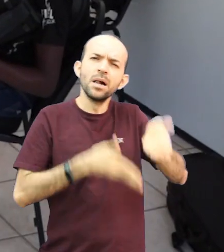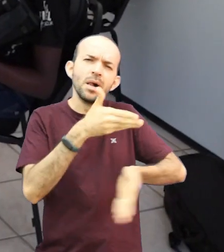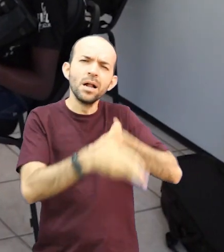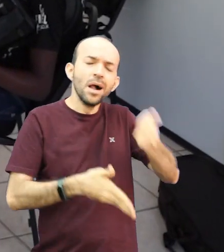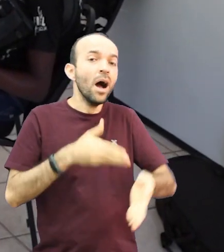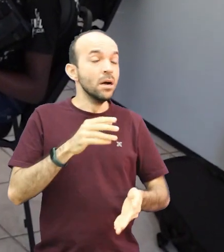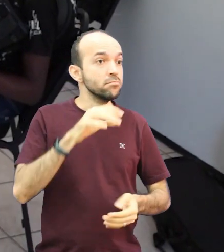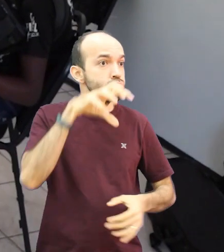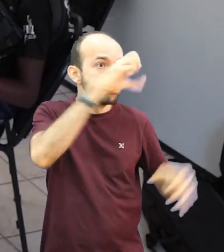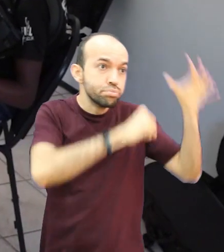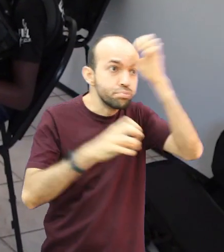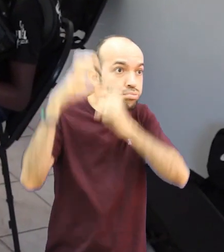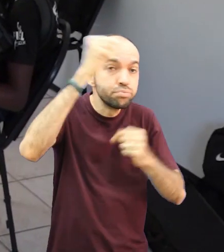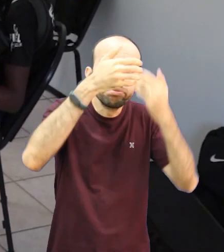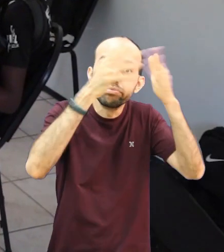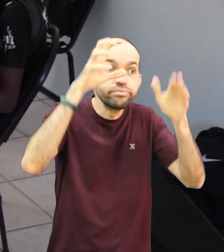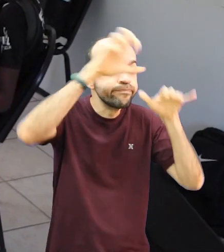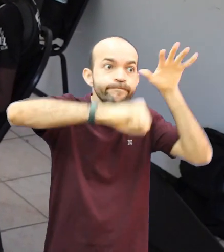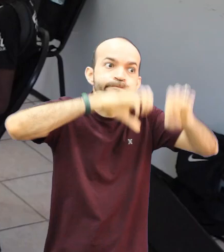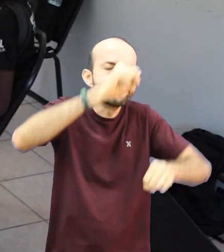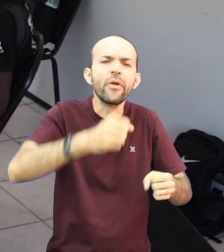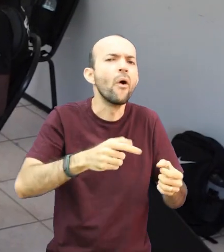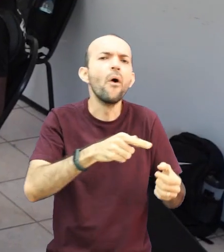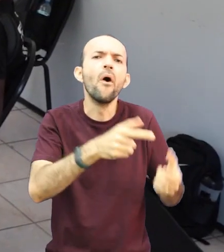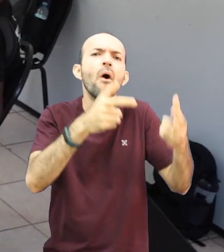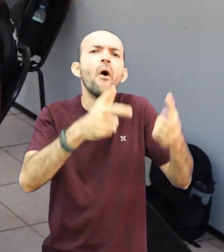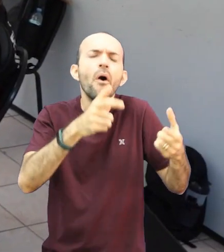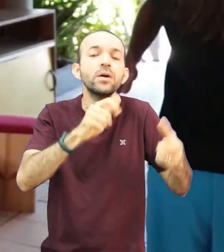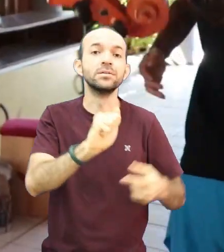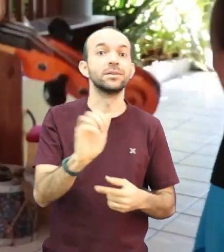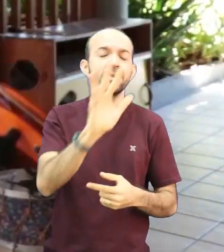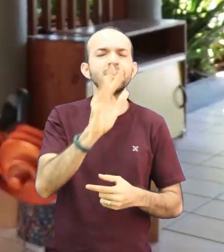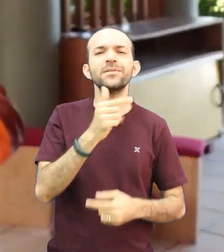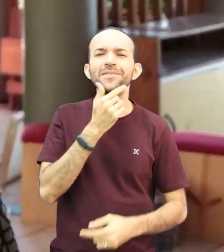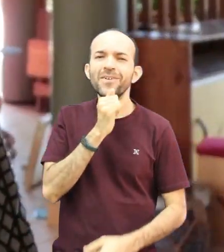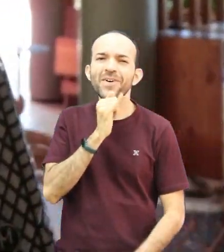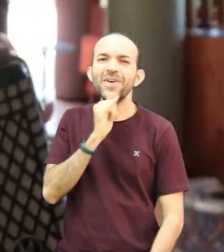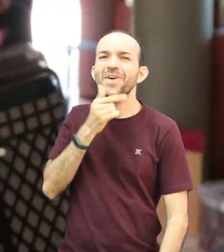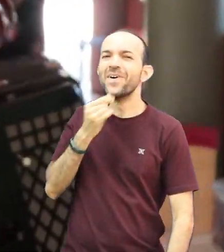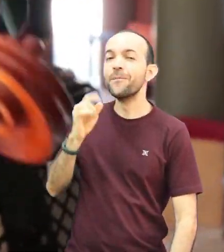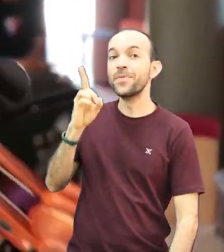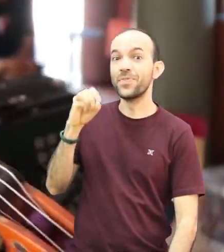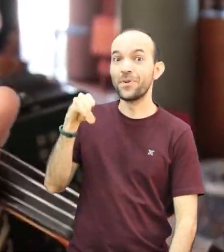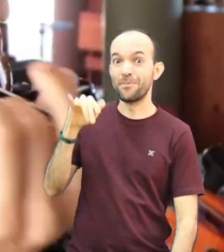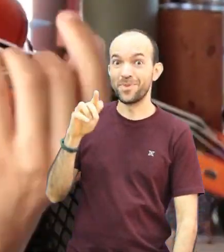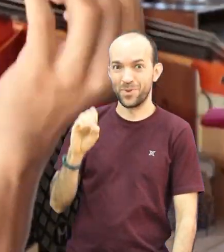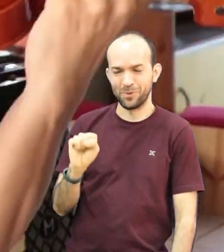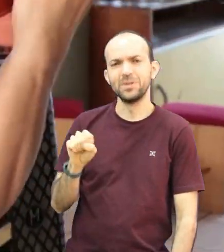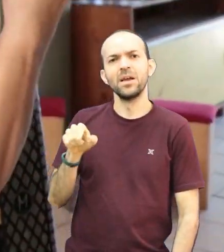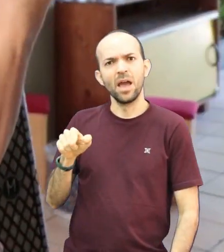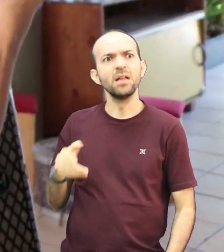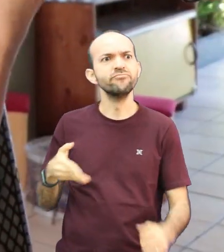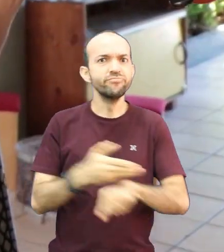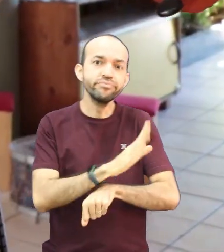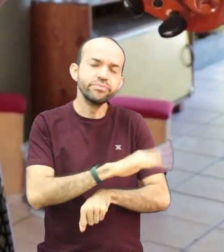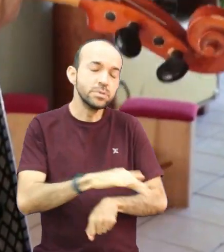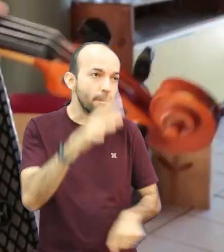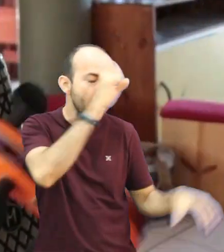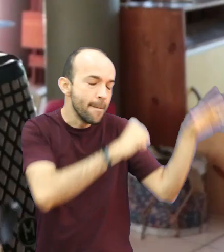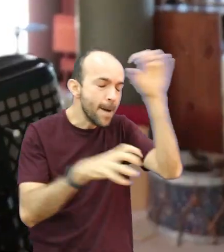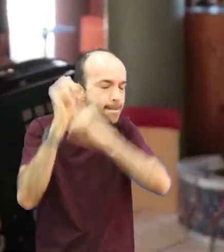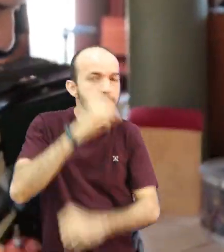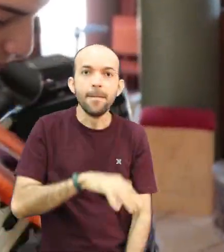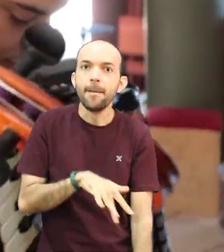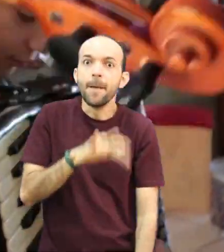ações educativas realizadas pela Tapera das Artes em Aquiraz é o caso do Domingos que entrou ainda criança e hoje